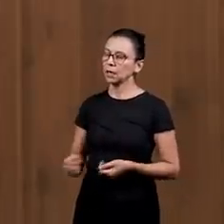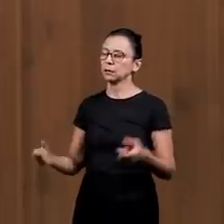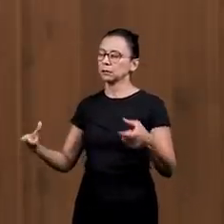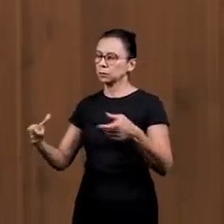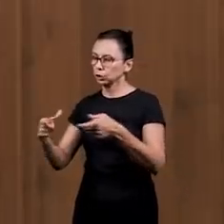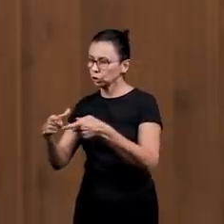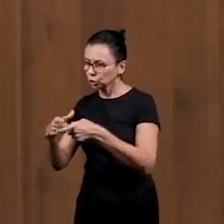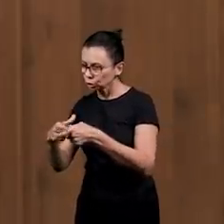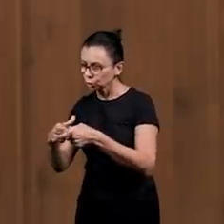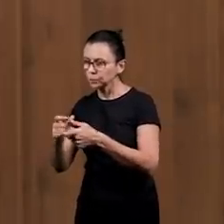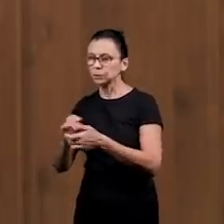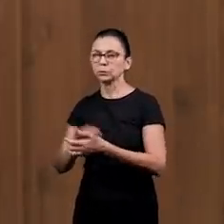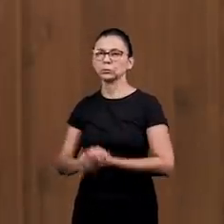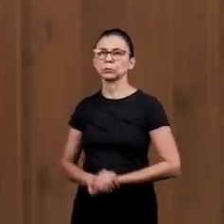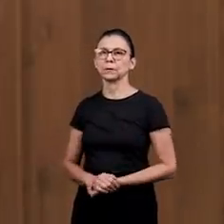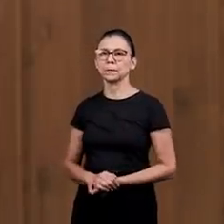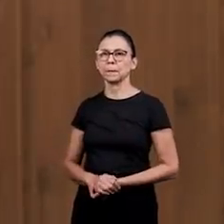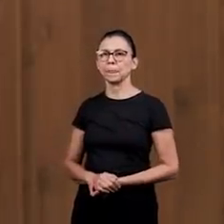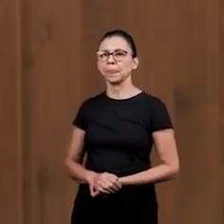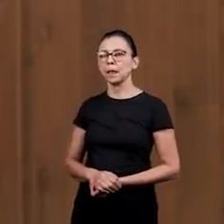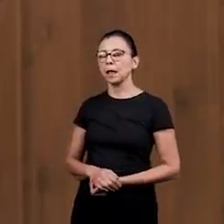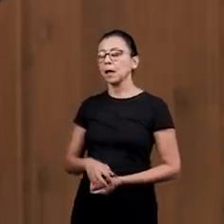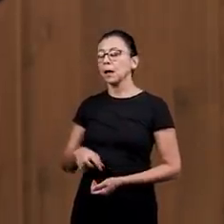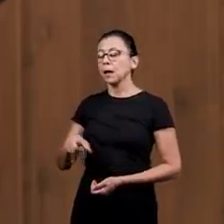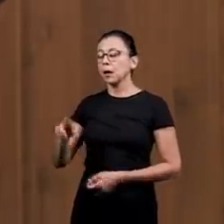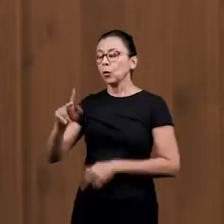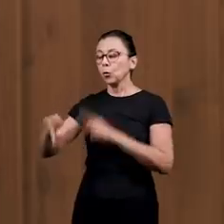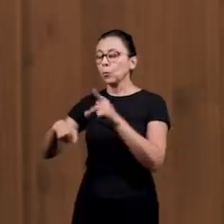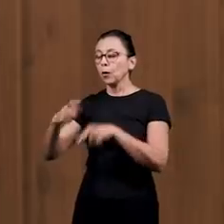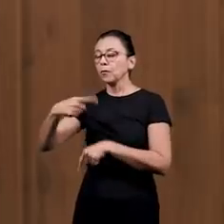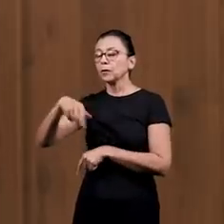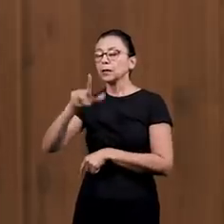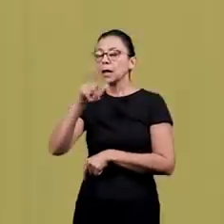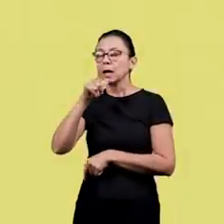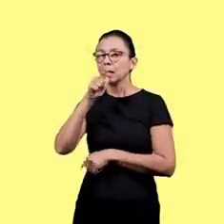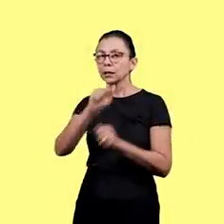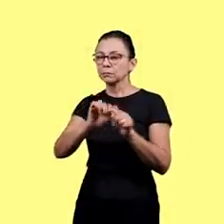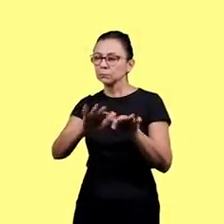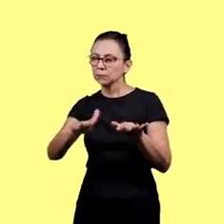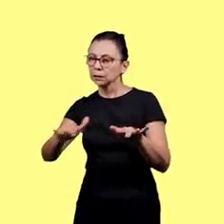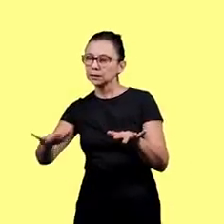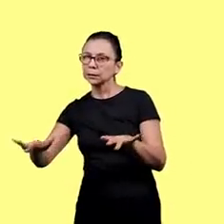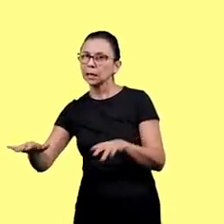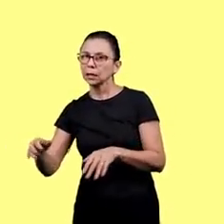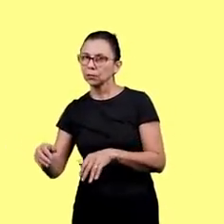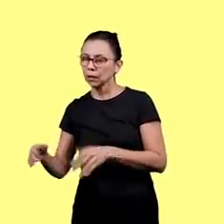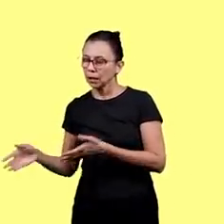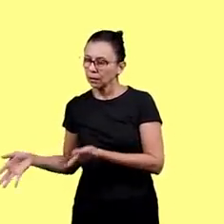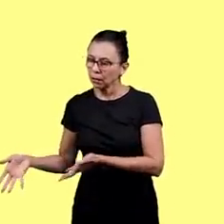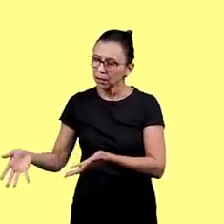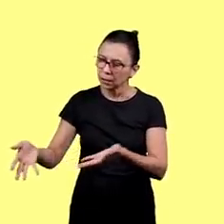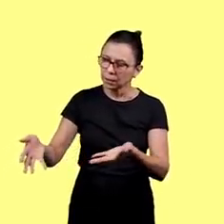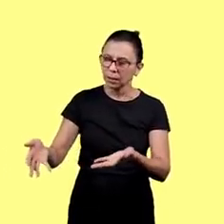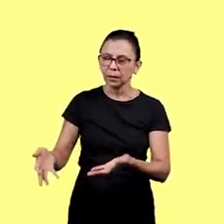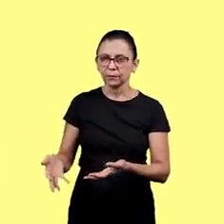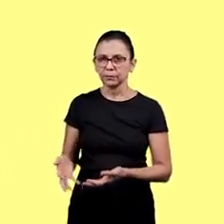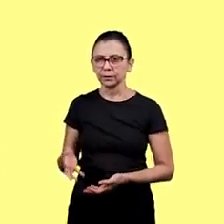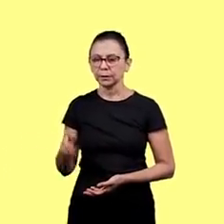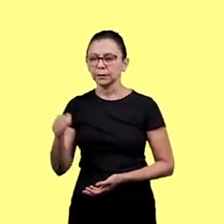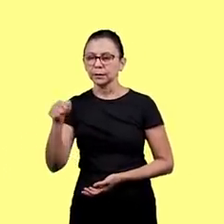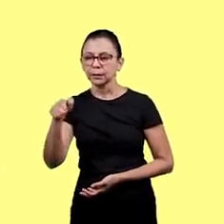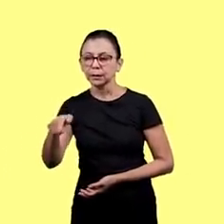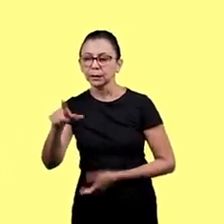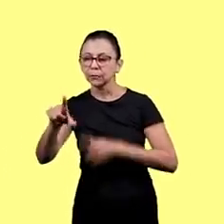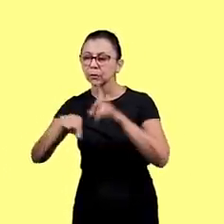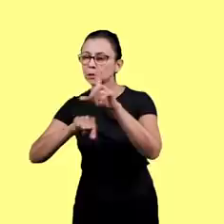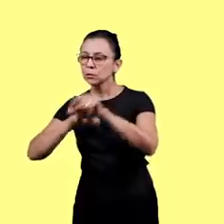às águas e lá eu escolherei o seu exército. E assim, daqueles 32.000 iniciais,